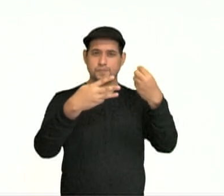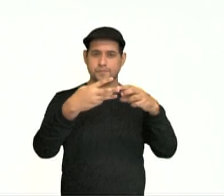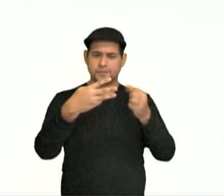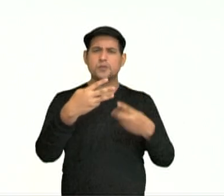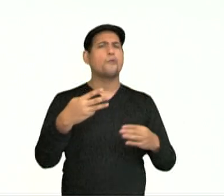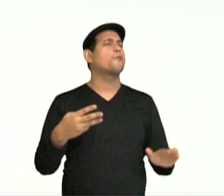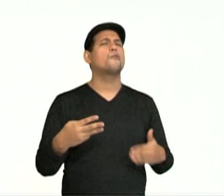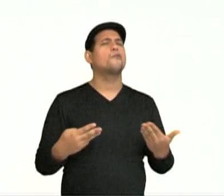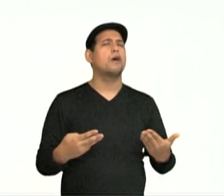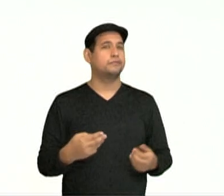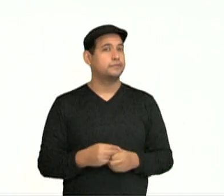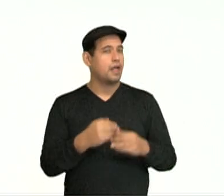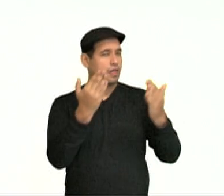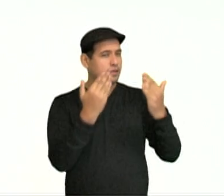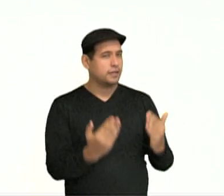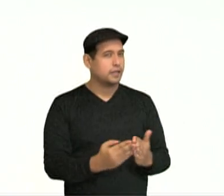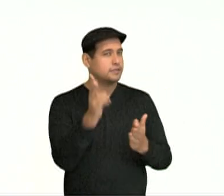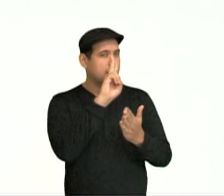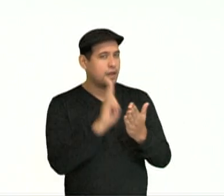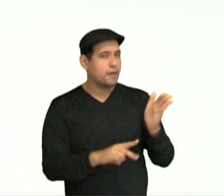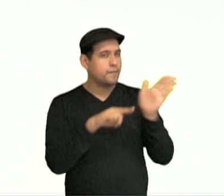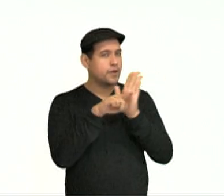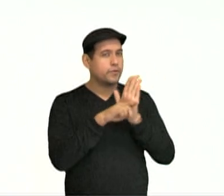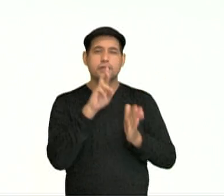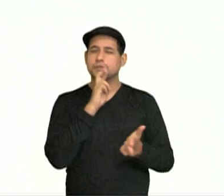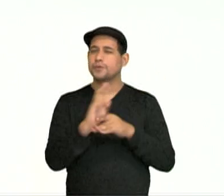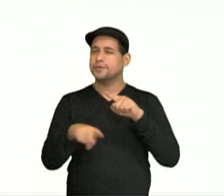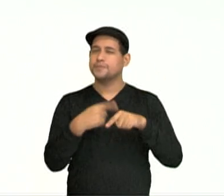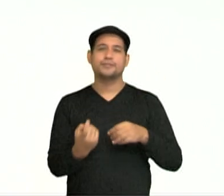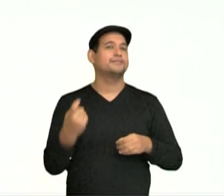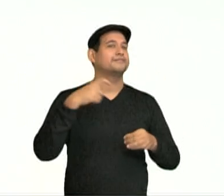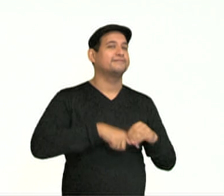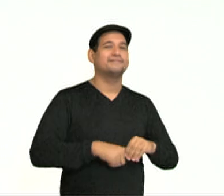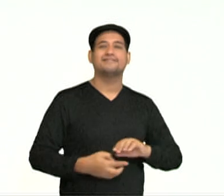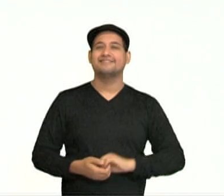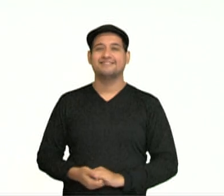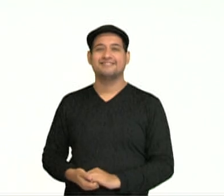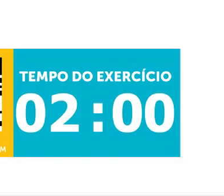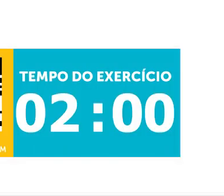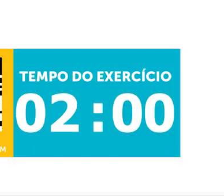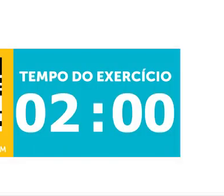quais foram. Então, analisem bem as perguntas, respondam e nós já voltamos com a correção.